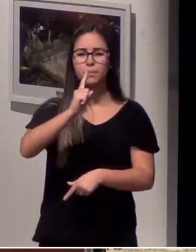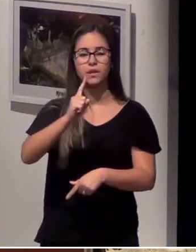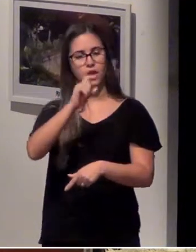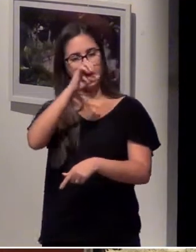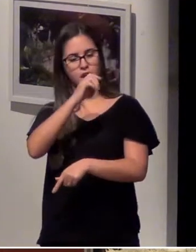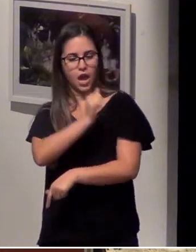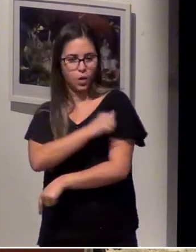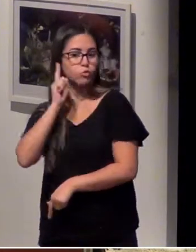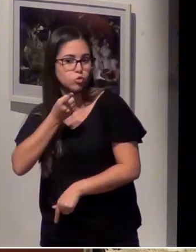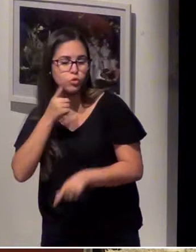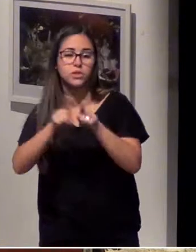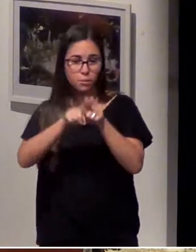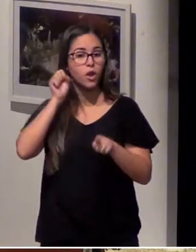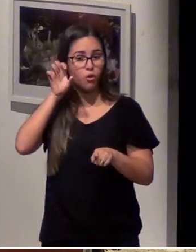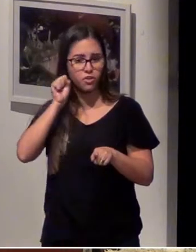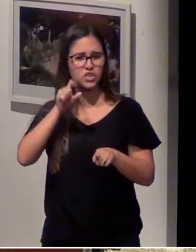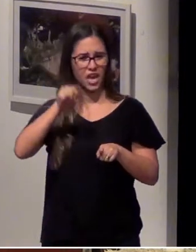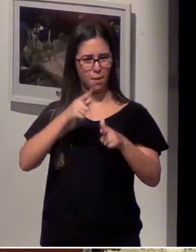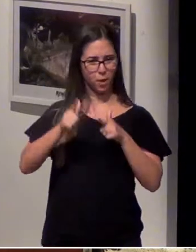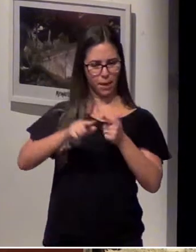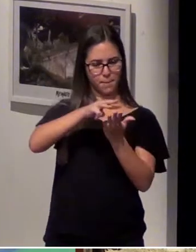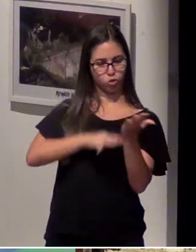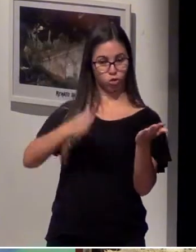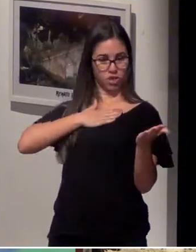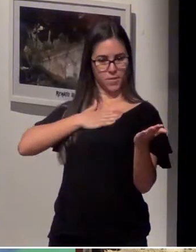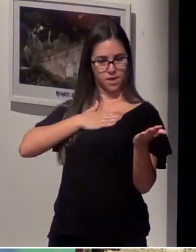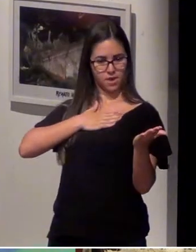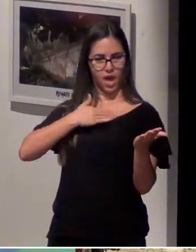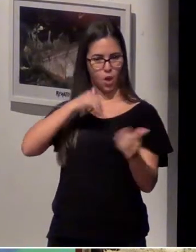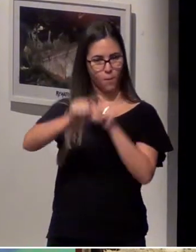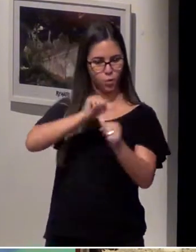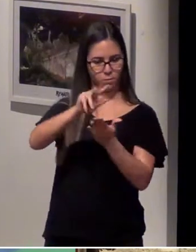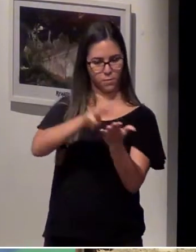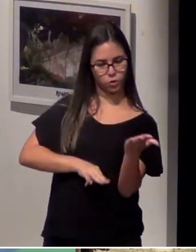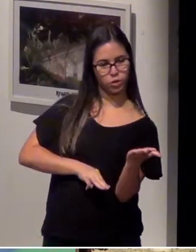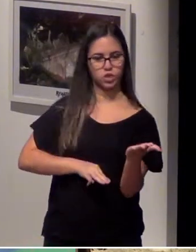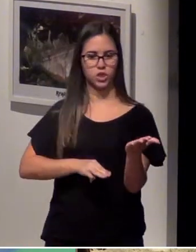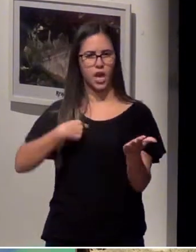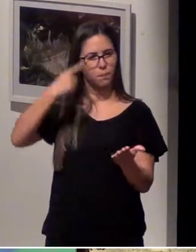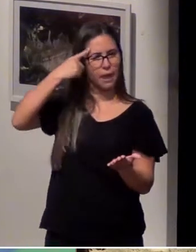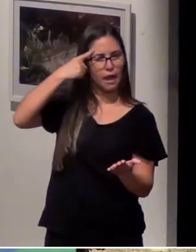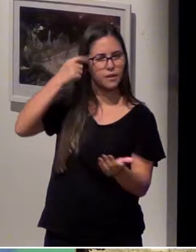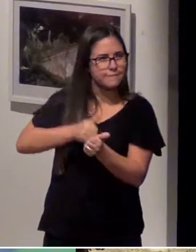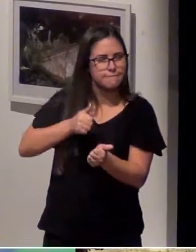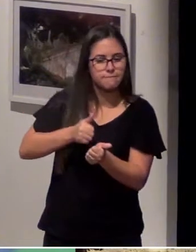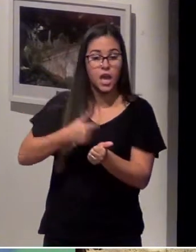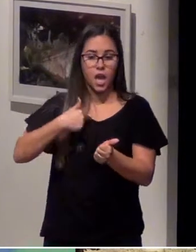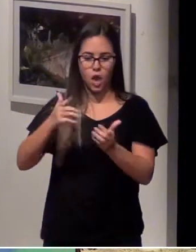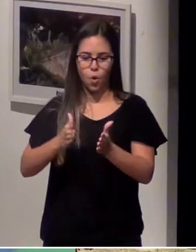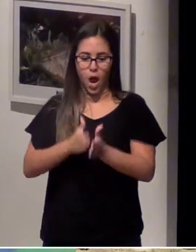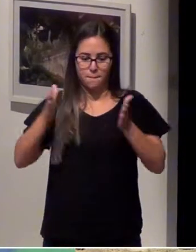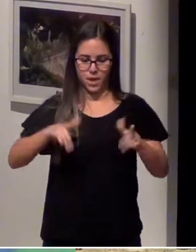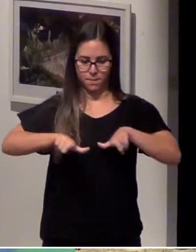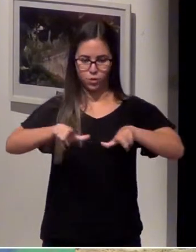surdo, meu aluno ouvinte. Será que é uma questão de metodologia minha? Eu troco a minha metodologia, eu repenso, eu amplio